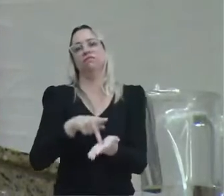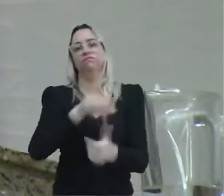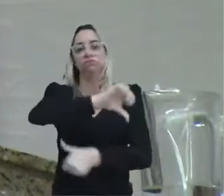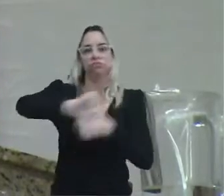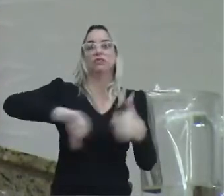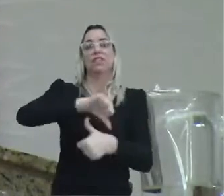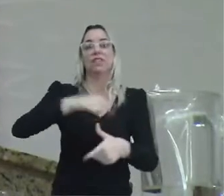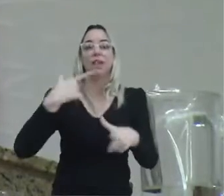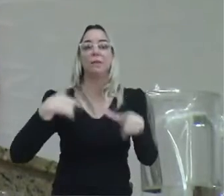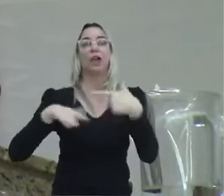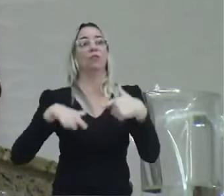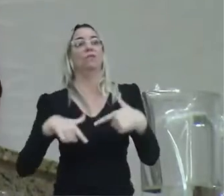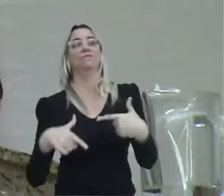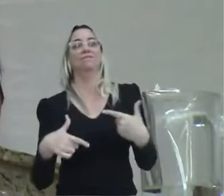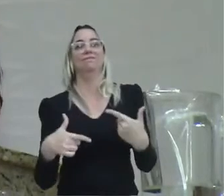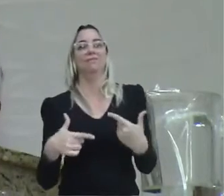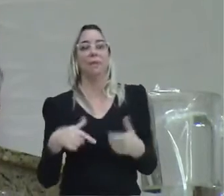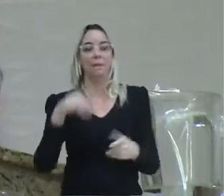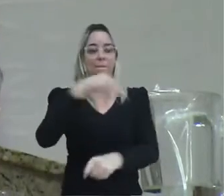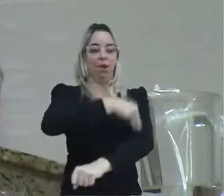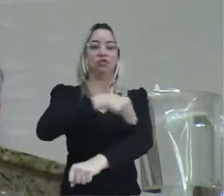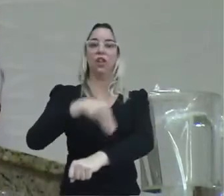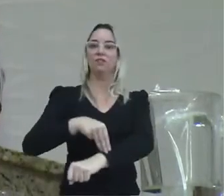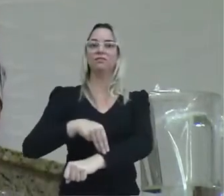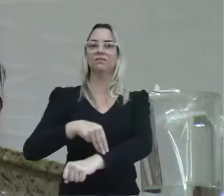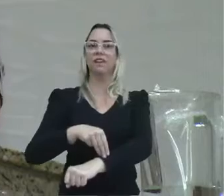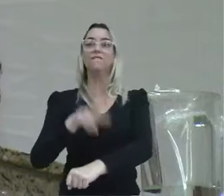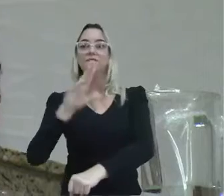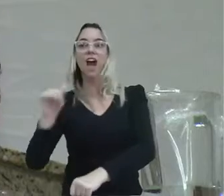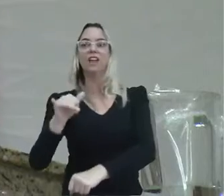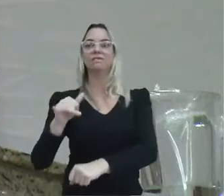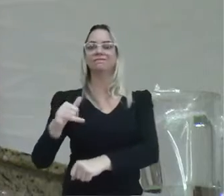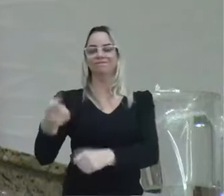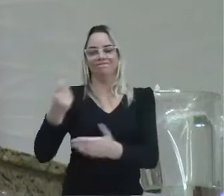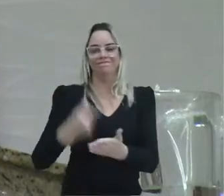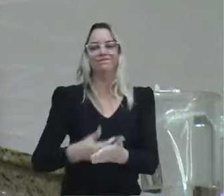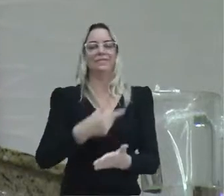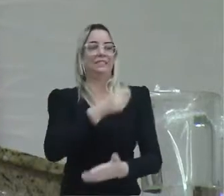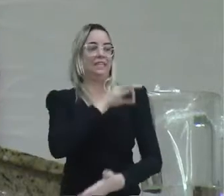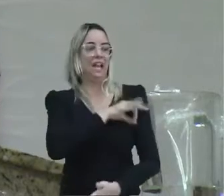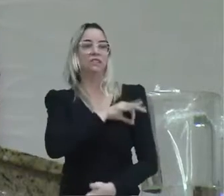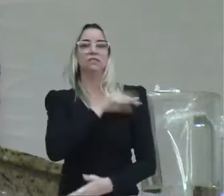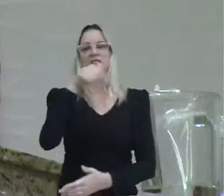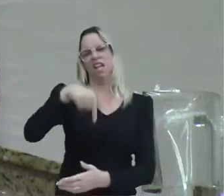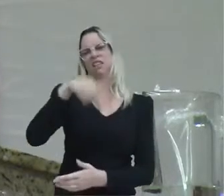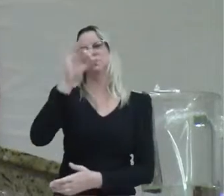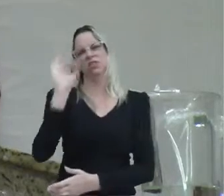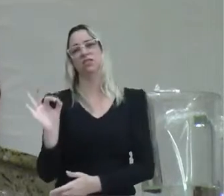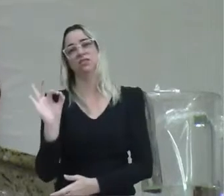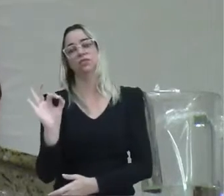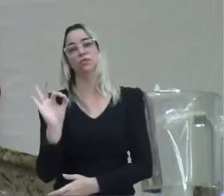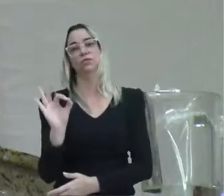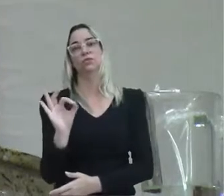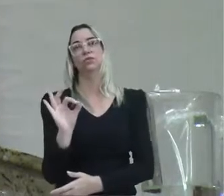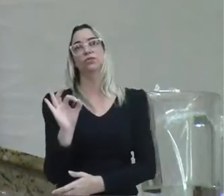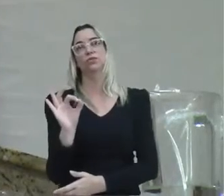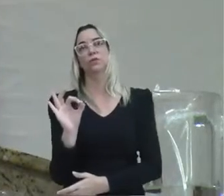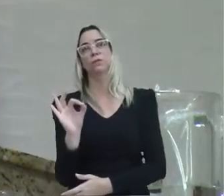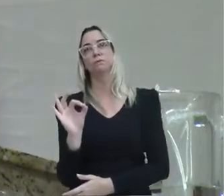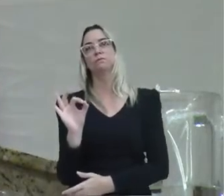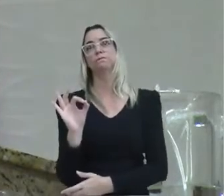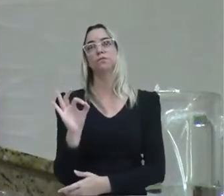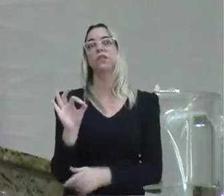reajuste que os trabalhadores do magistério irão receber, que não chega a 7% de um percentual de